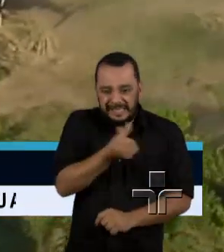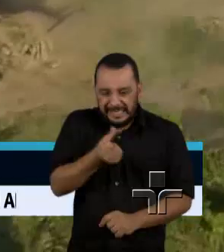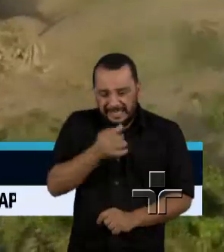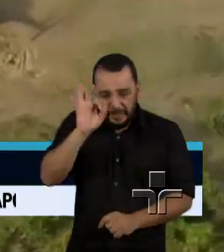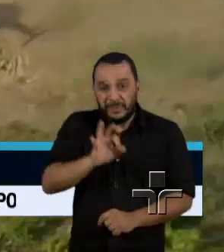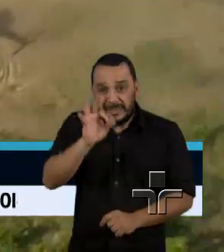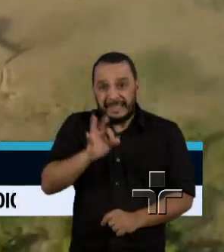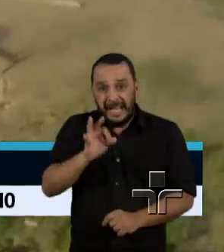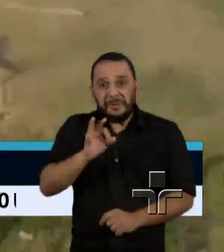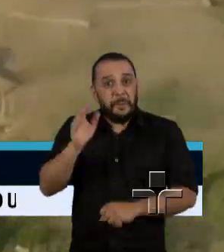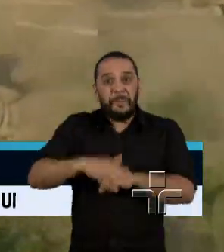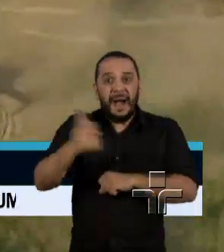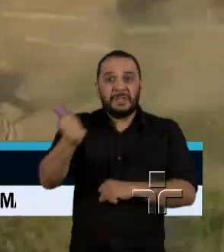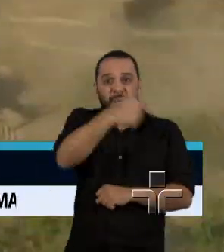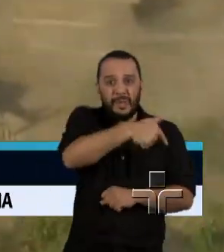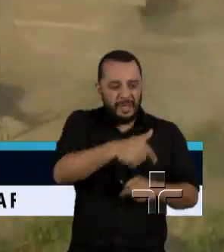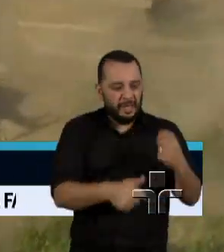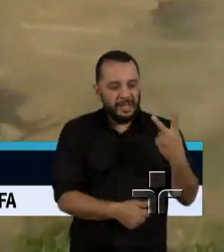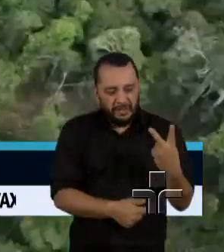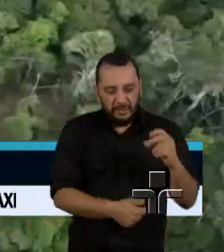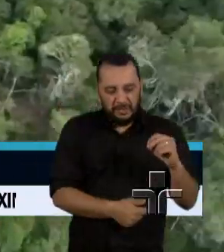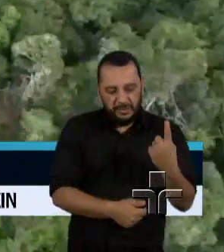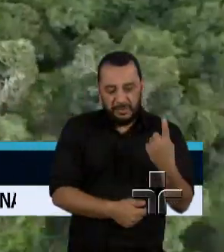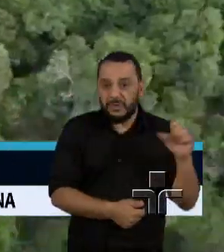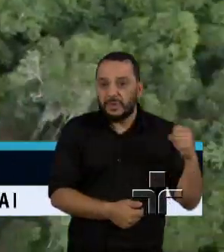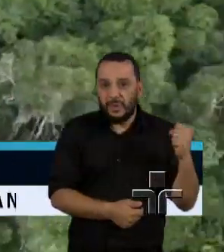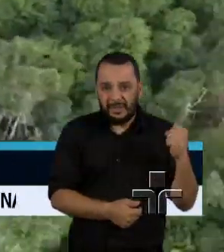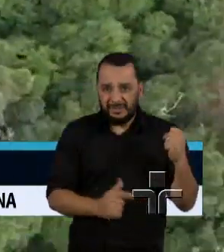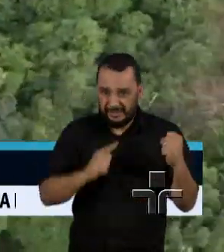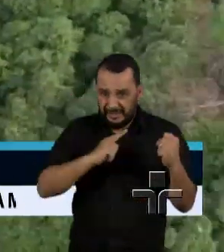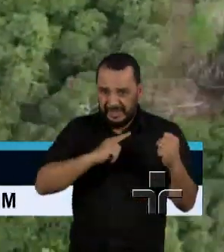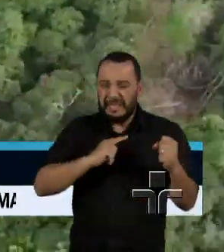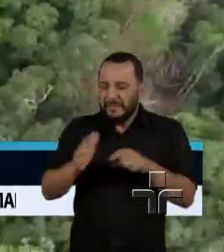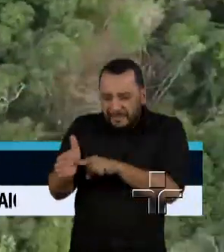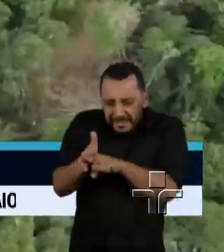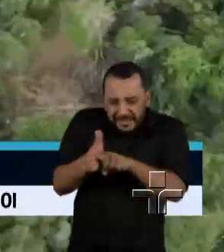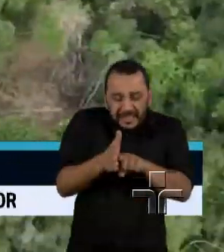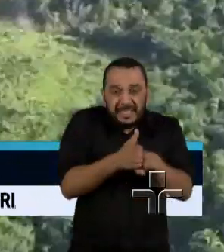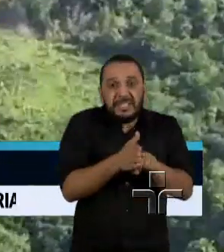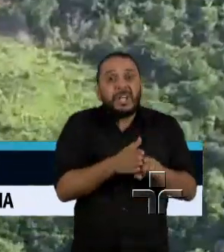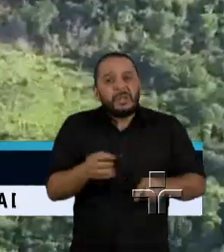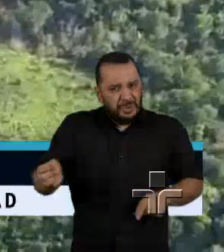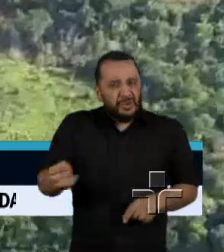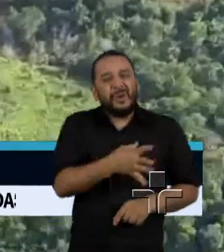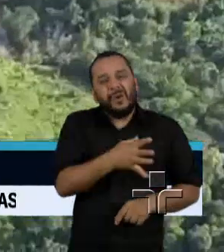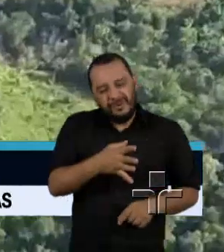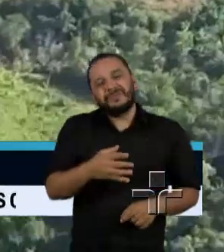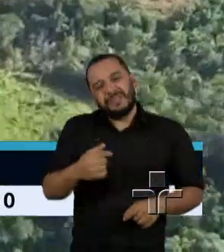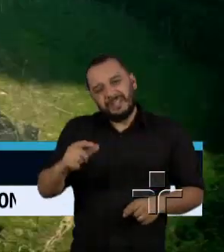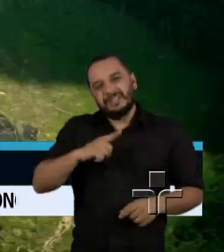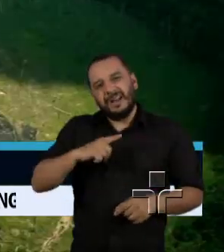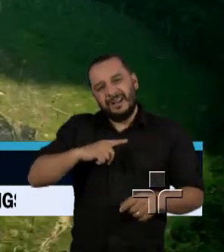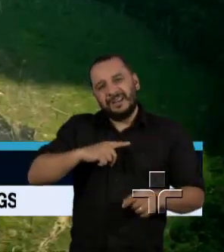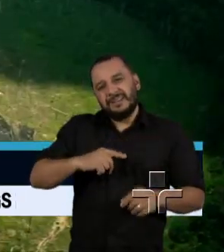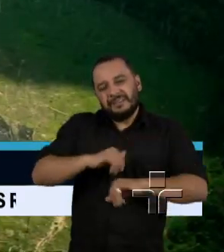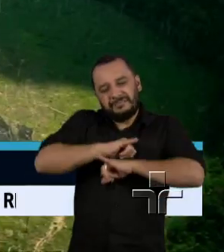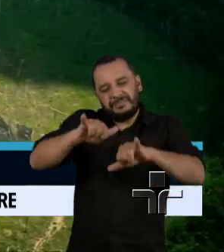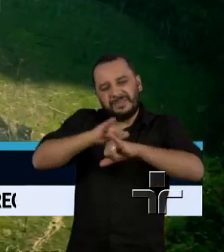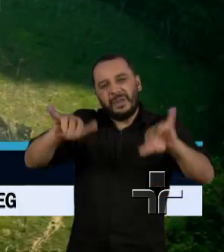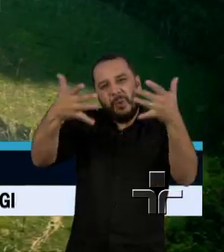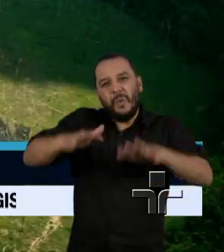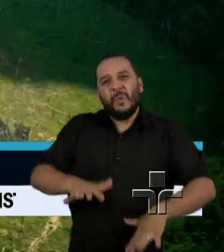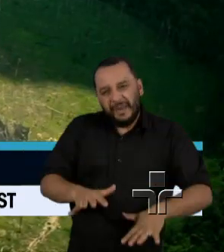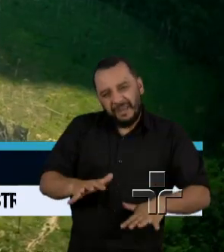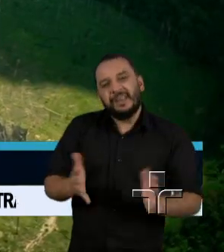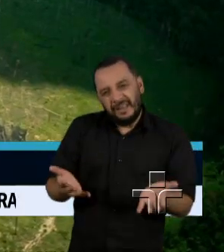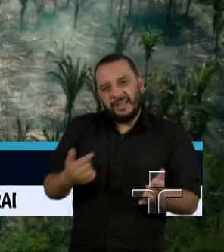de 2018. O novo levantamento encerra uma semana de notícias ruins para o Fundo Amazônia, financiado por